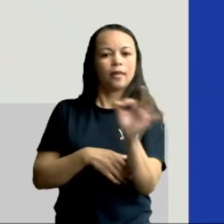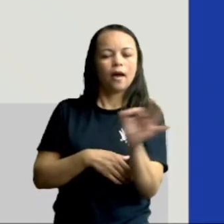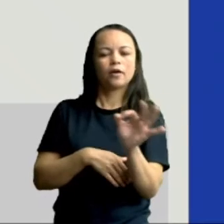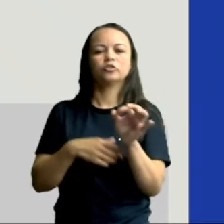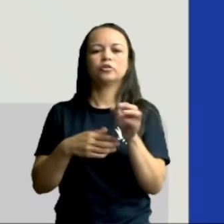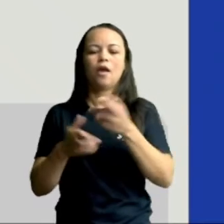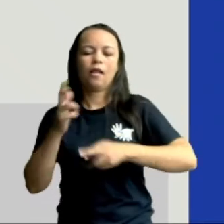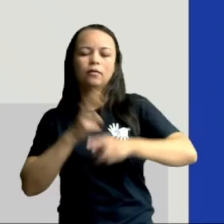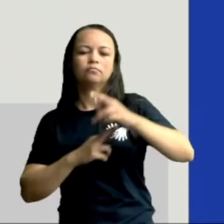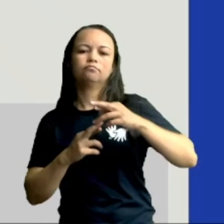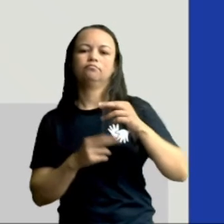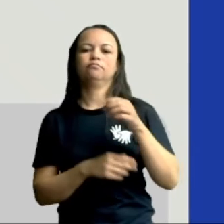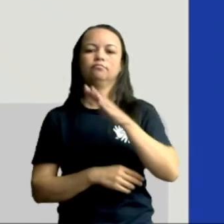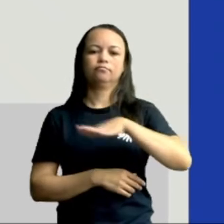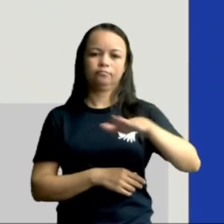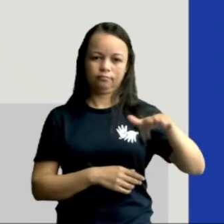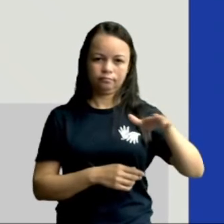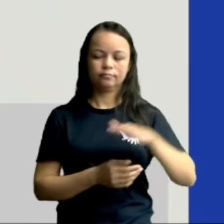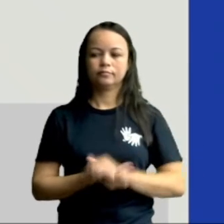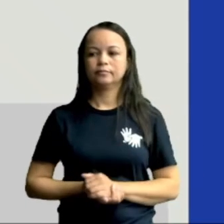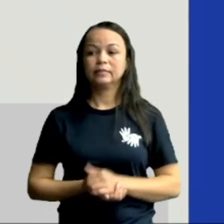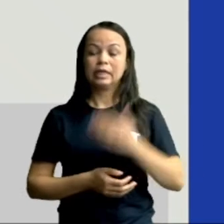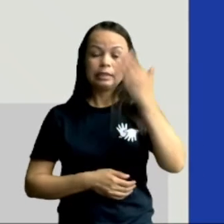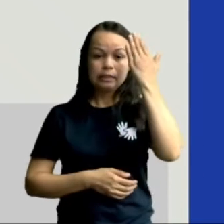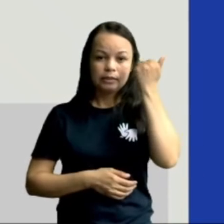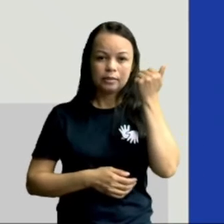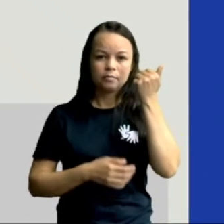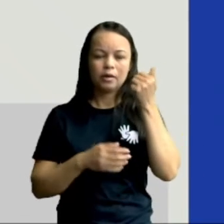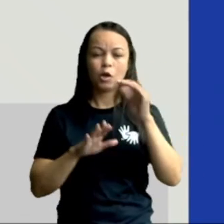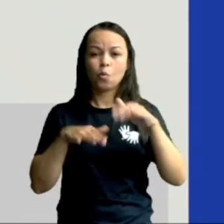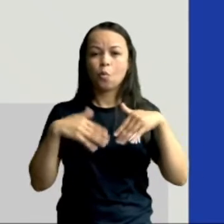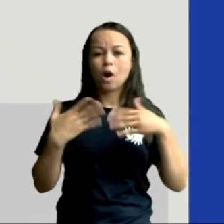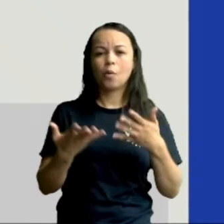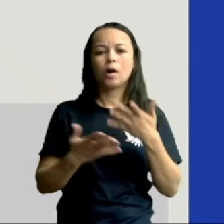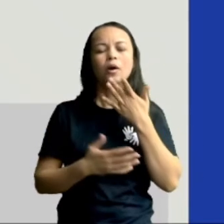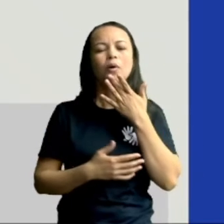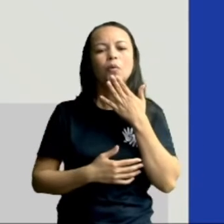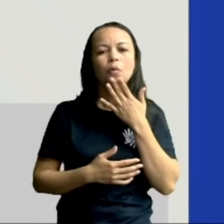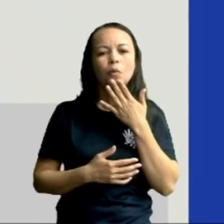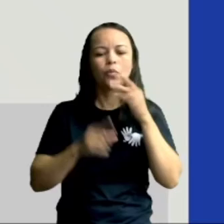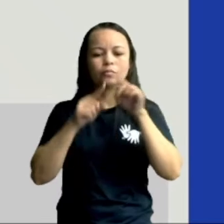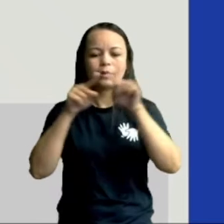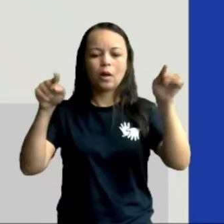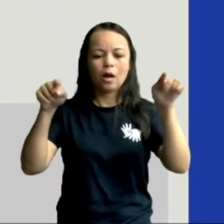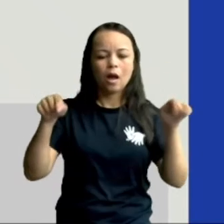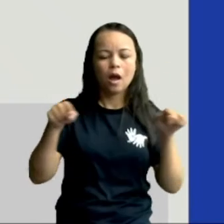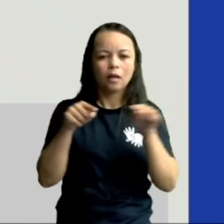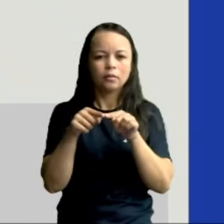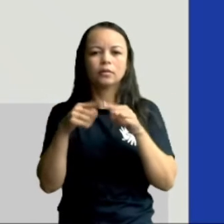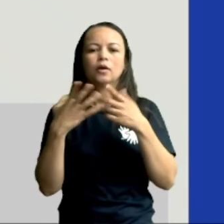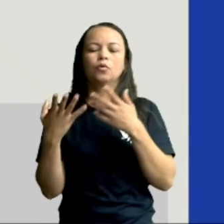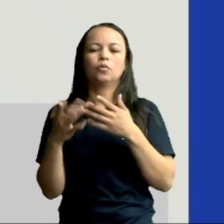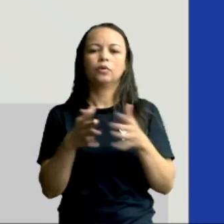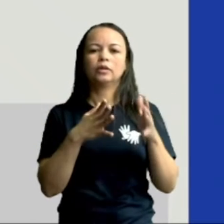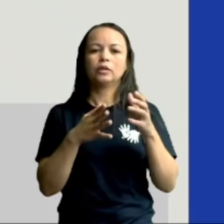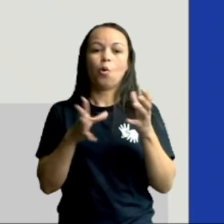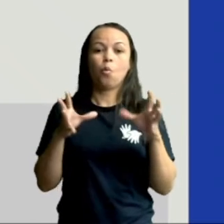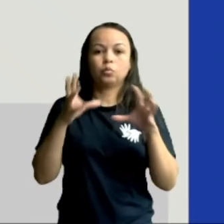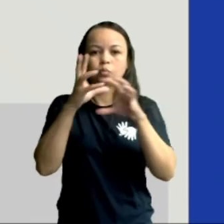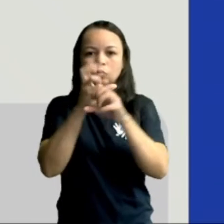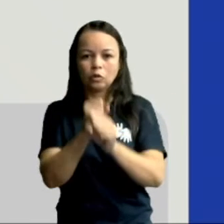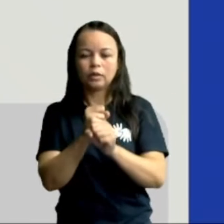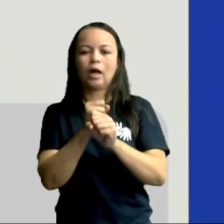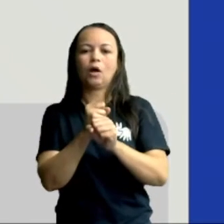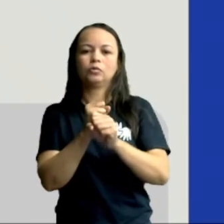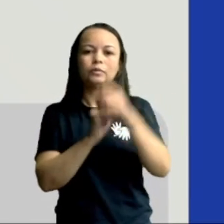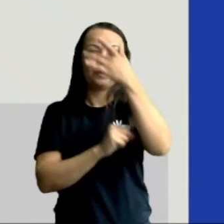crianças. Beleza? Então vamos lá. E saber qual é a cor do retângulo que representa o total de moradores. Lembra